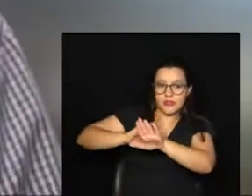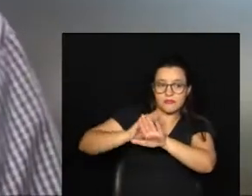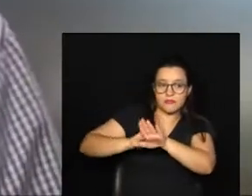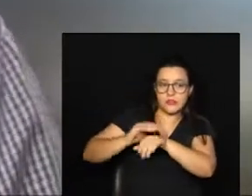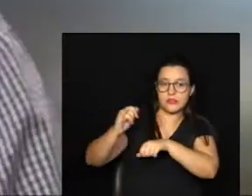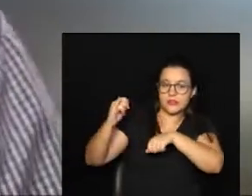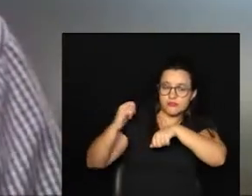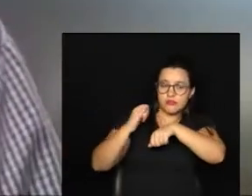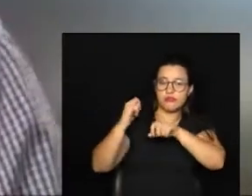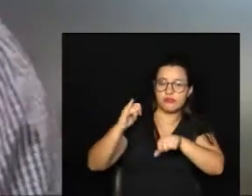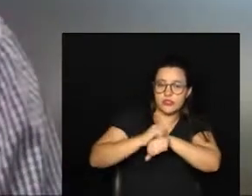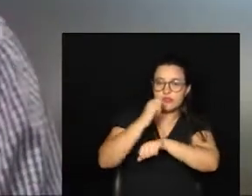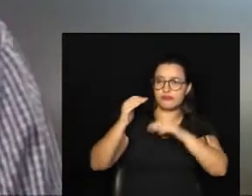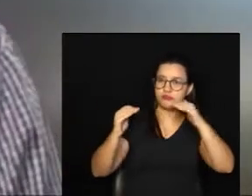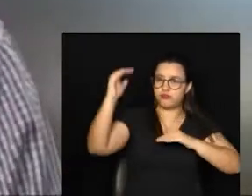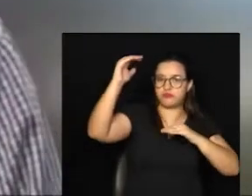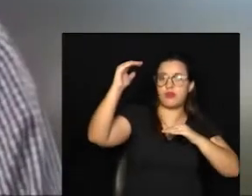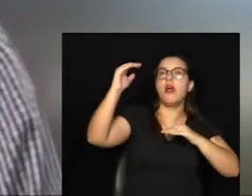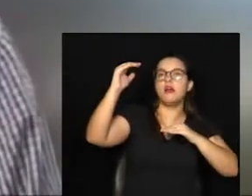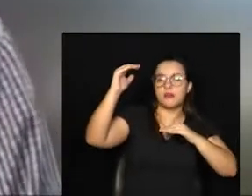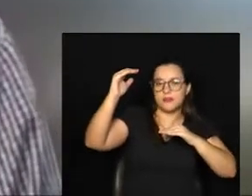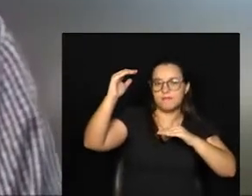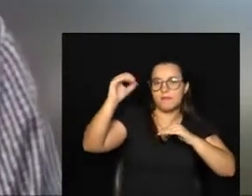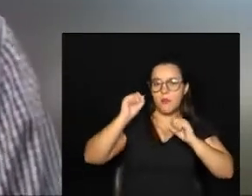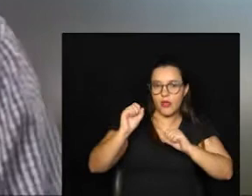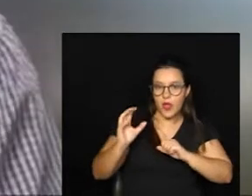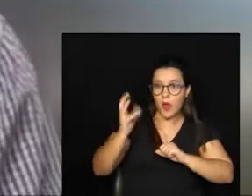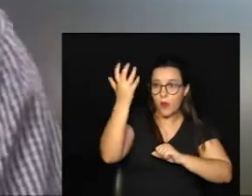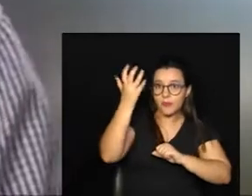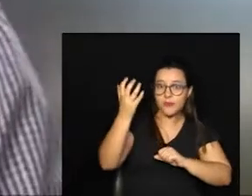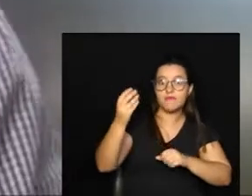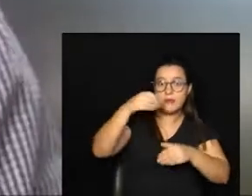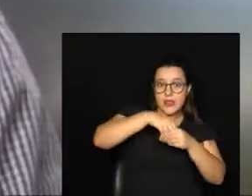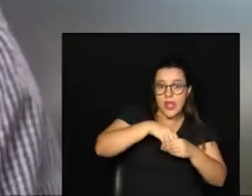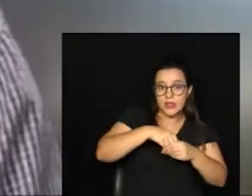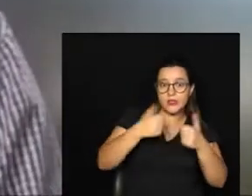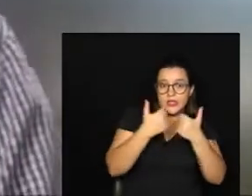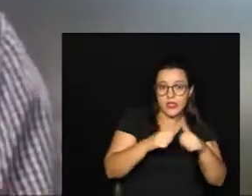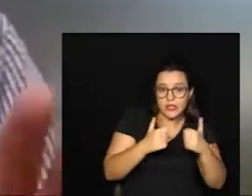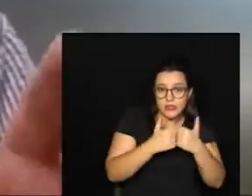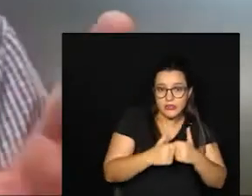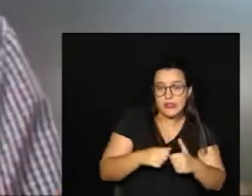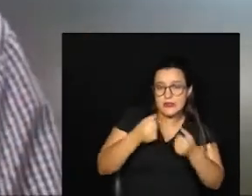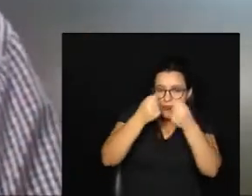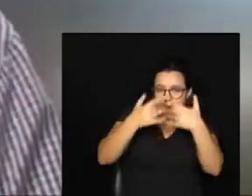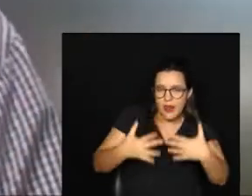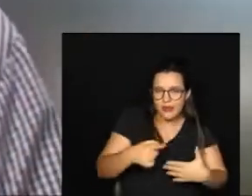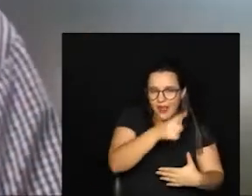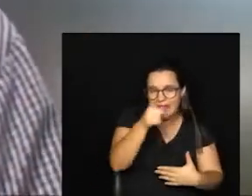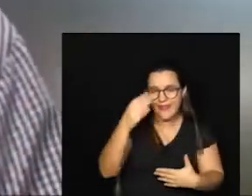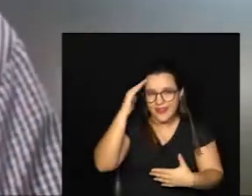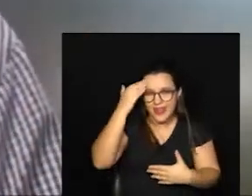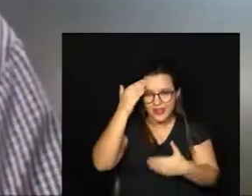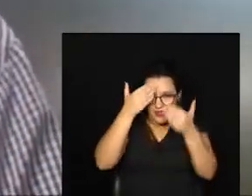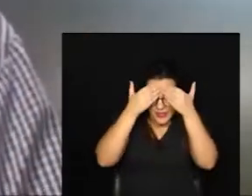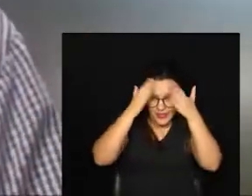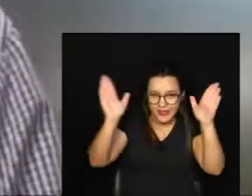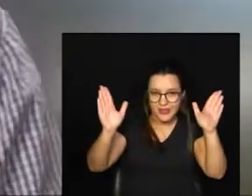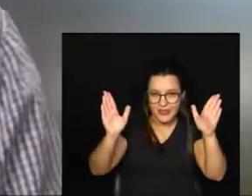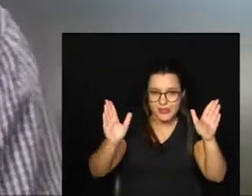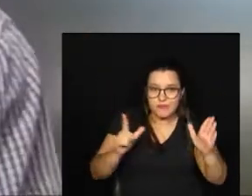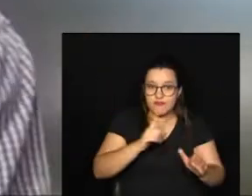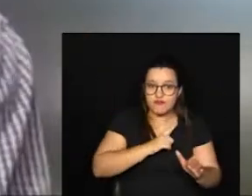não é isso, claro, que na maioria das vezes acontece dentro do transporte público. Então, fica muito claro, existem essas 3 figuras penais